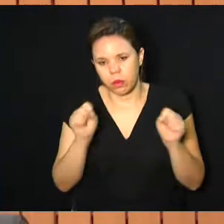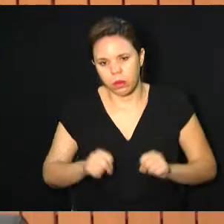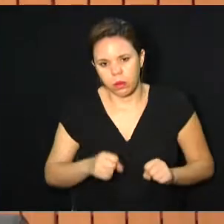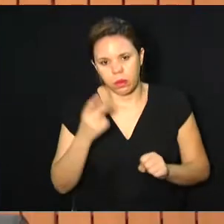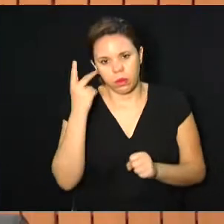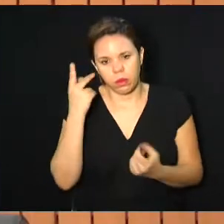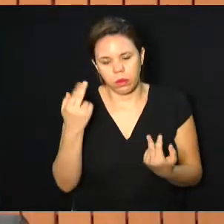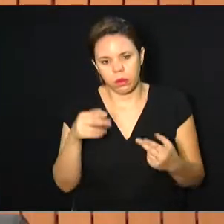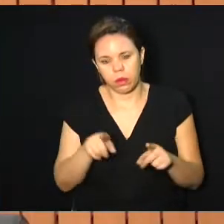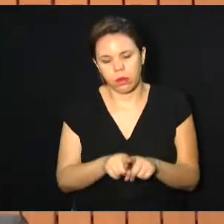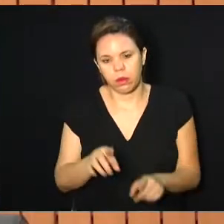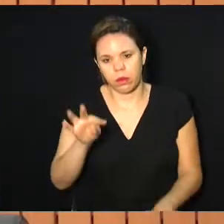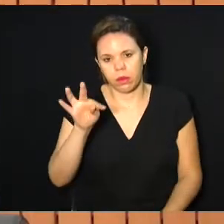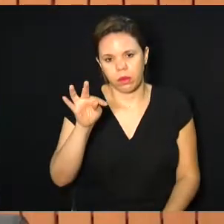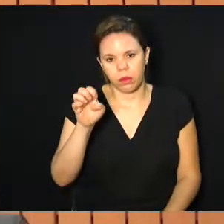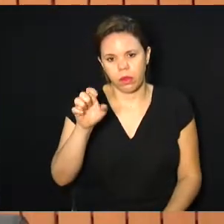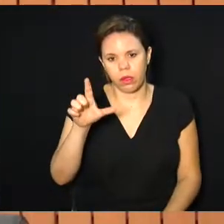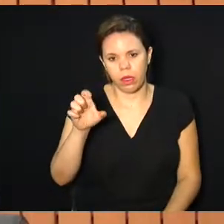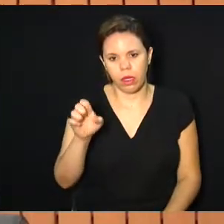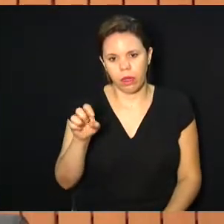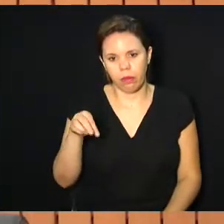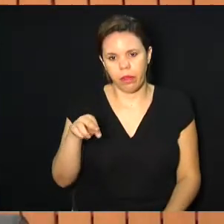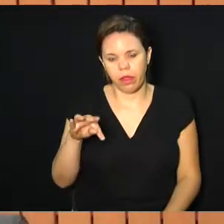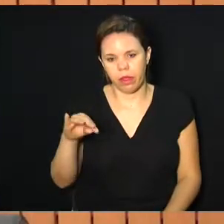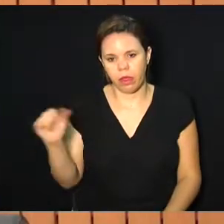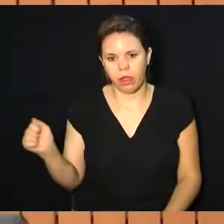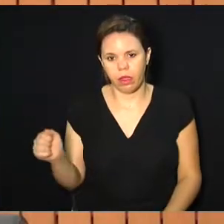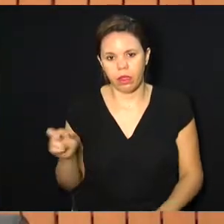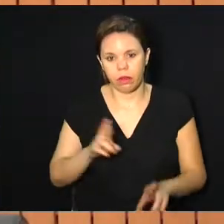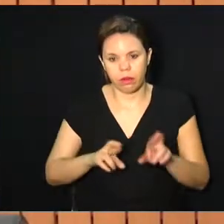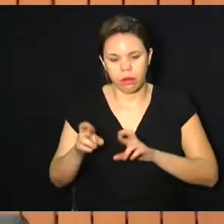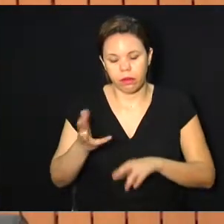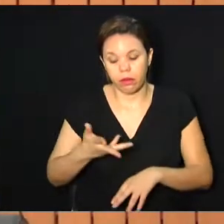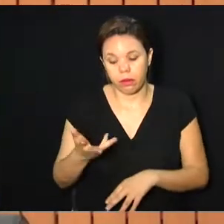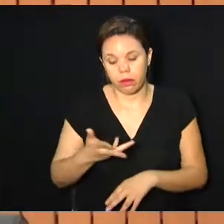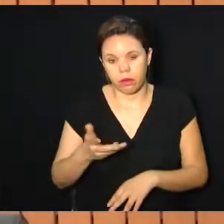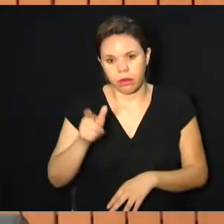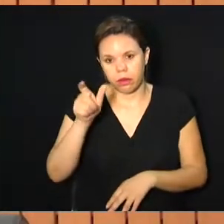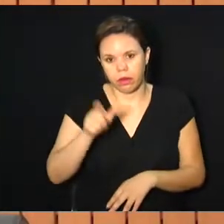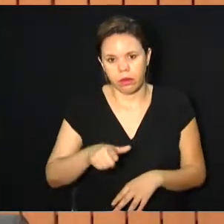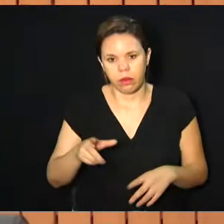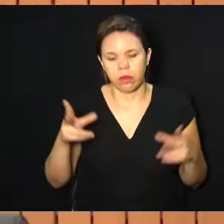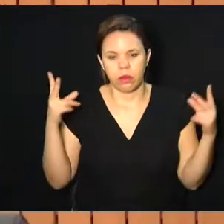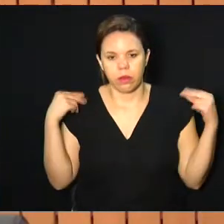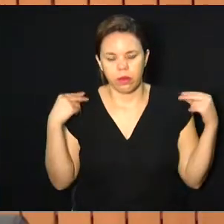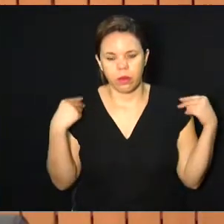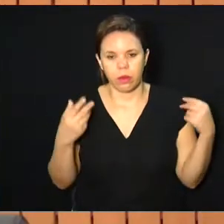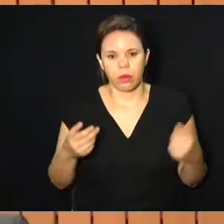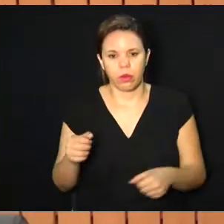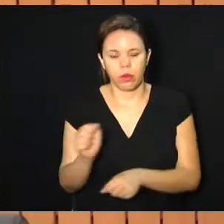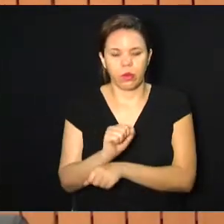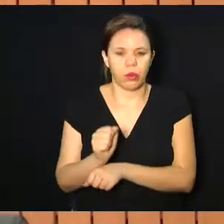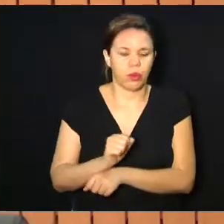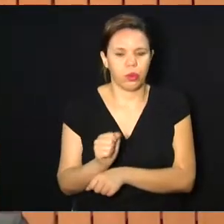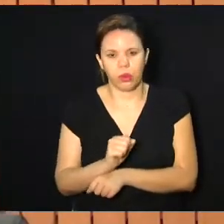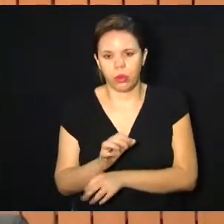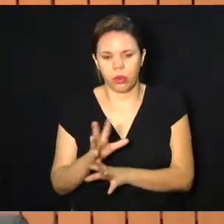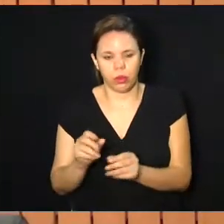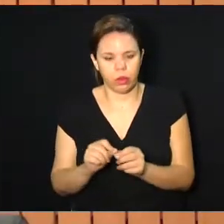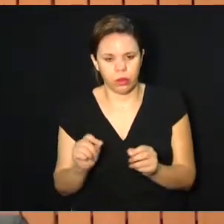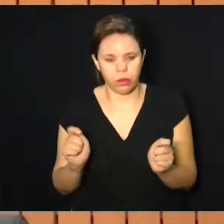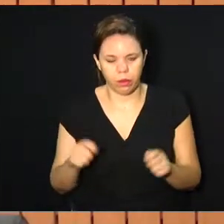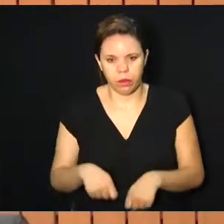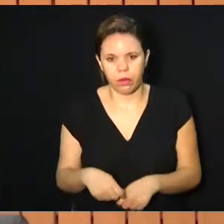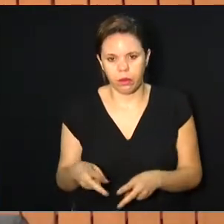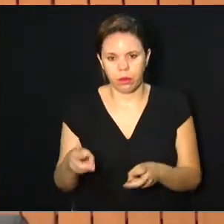até telemetria no ônibus, que você consegue fiscalizar até a aceleração do motorista remotamente, né? Óbvio que não dá para fazer para todos, mas você consegue